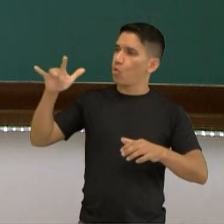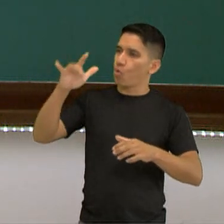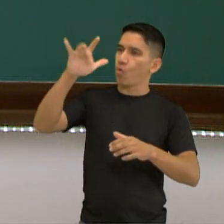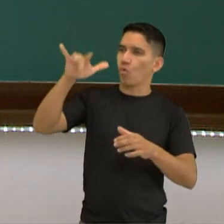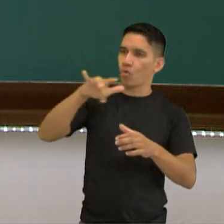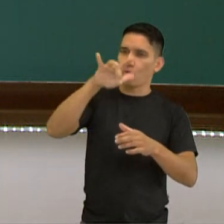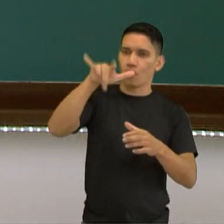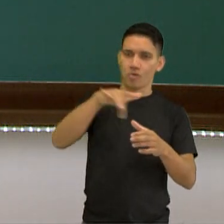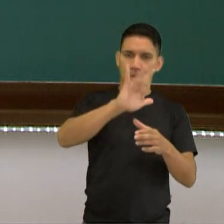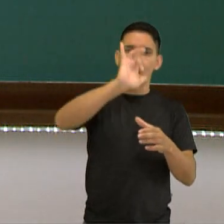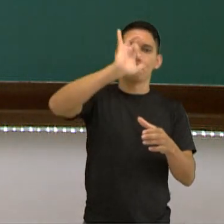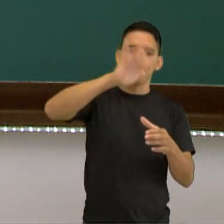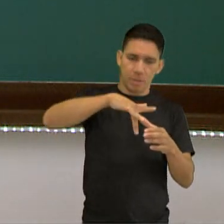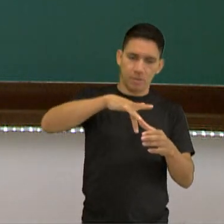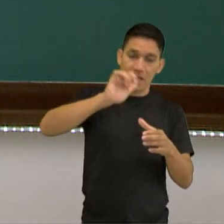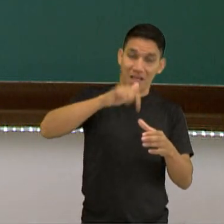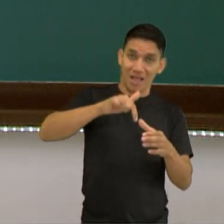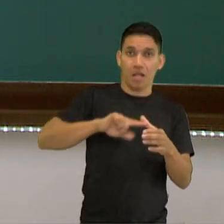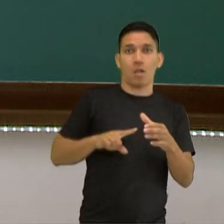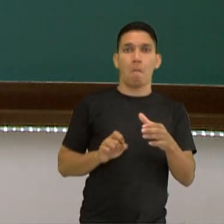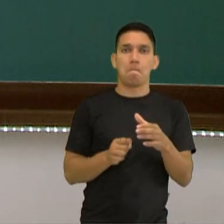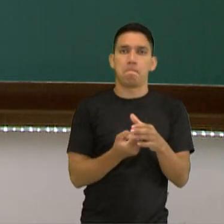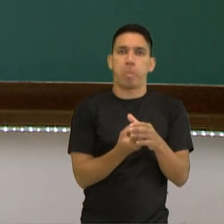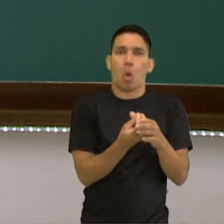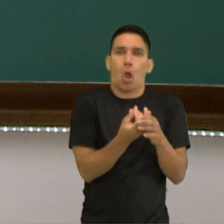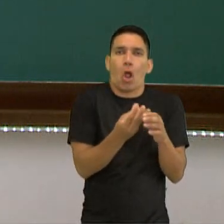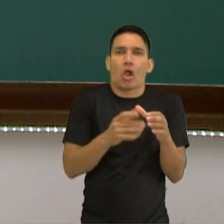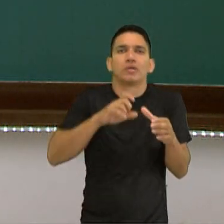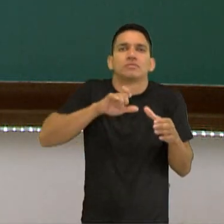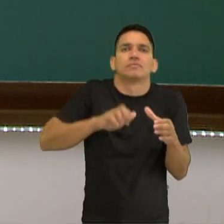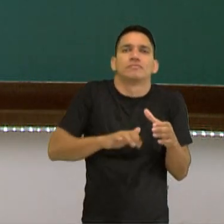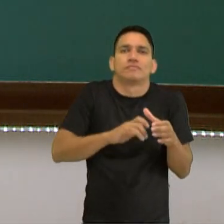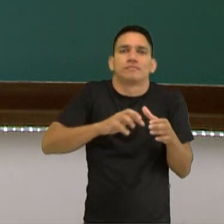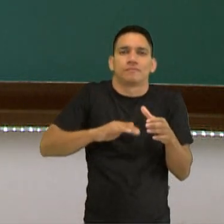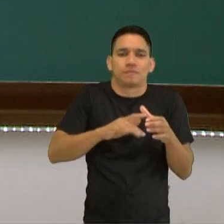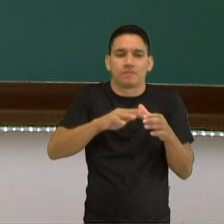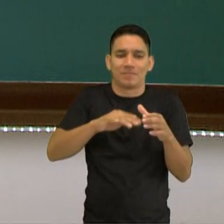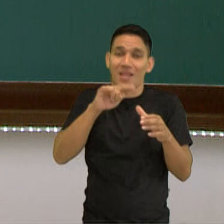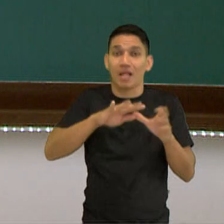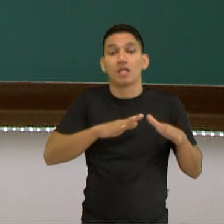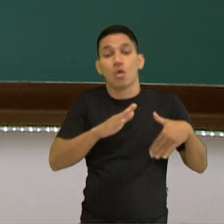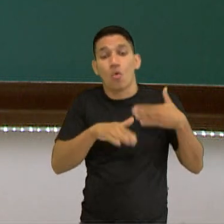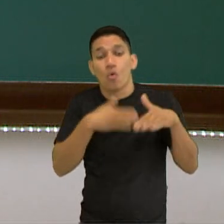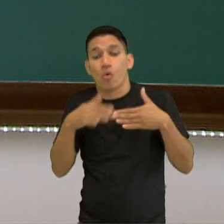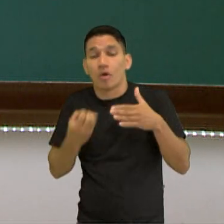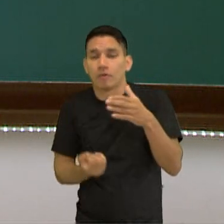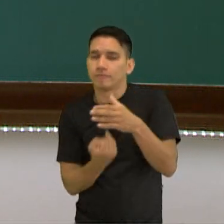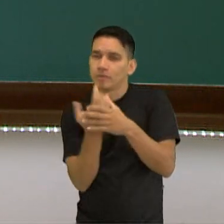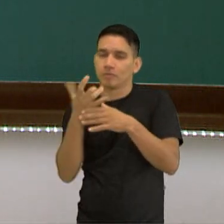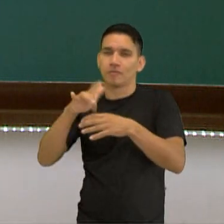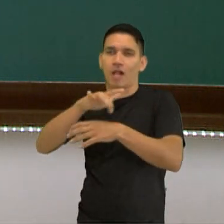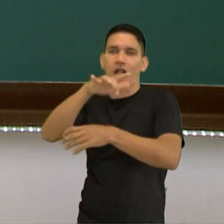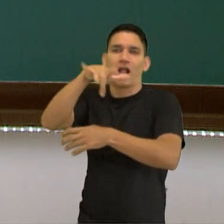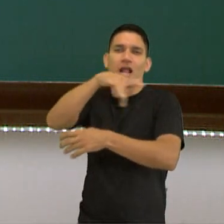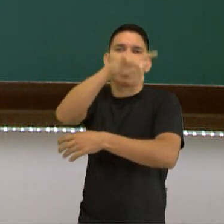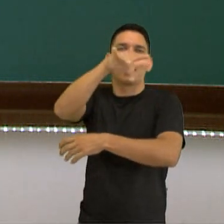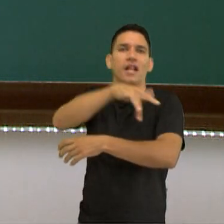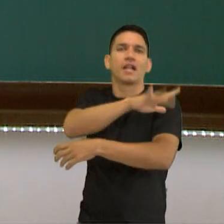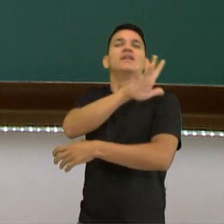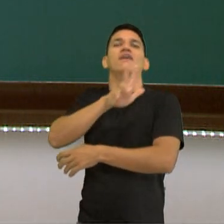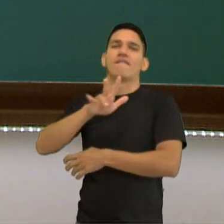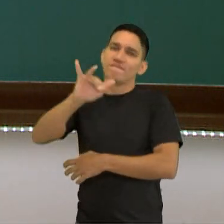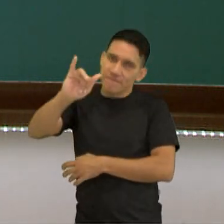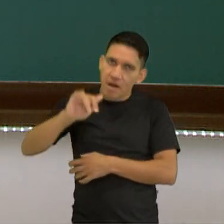do mosquito, vai lá, pousa, bota seus ovinhos, tem todo um ciclo e se transforma em larvas. Essas